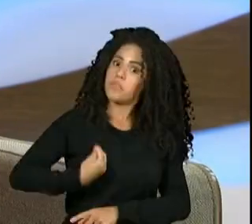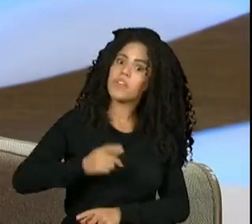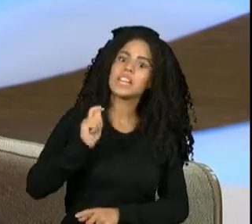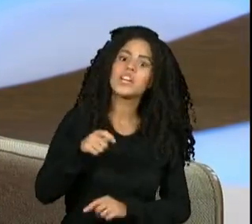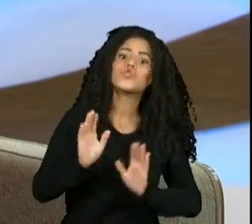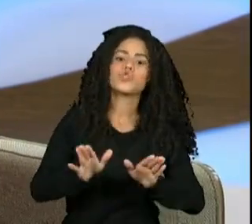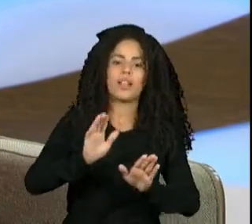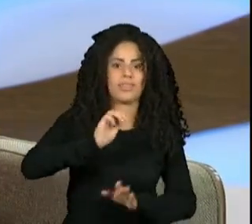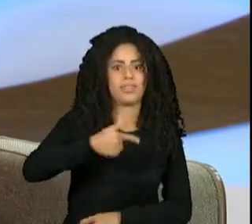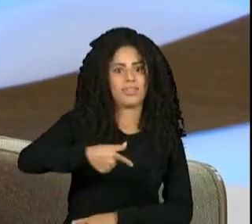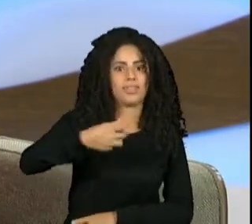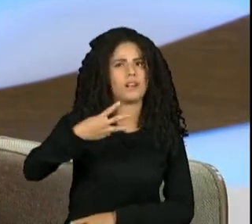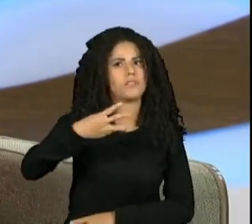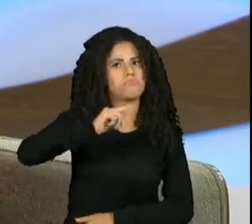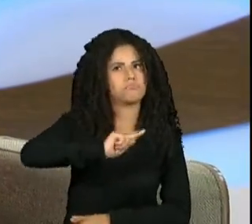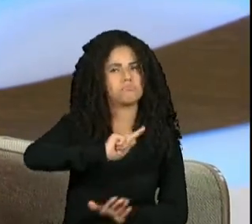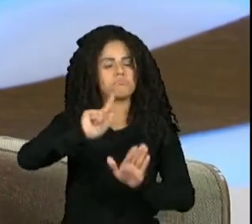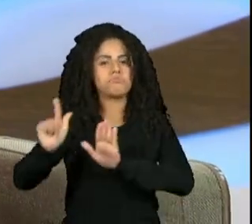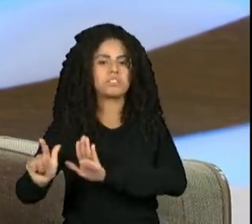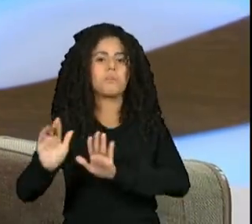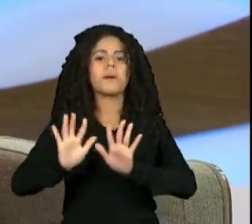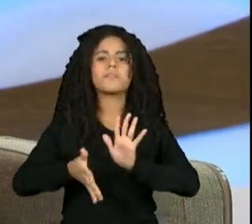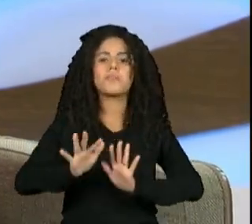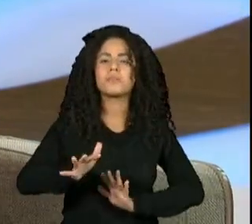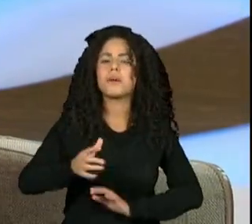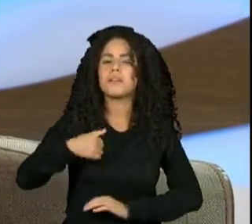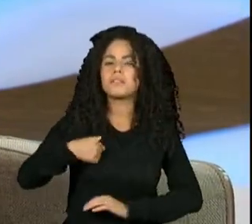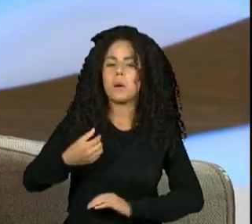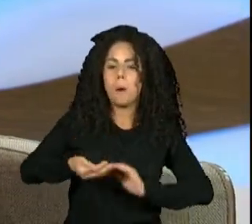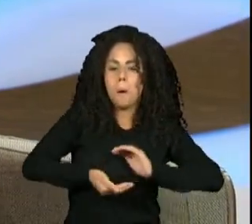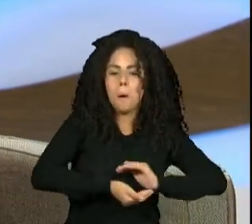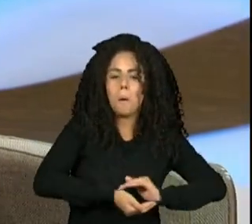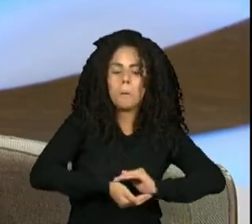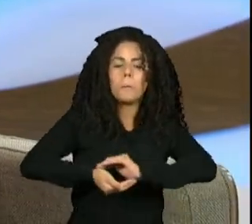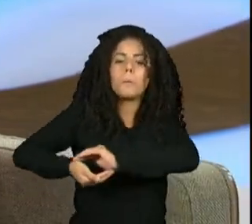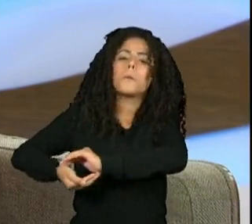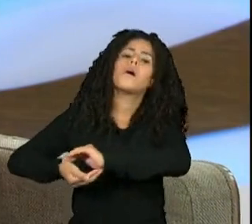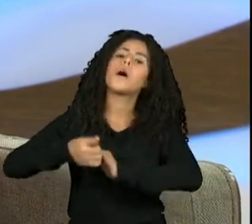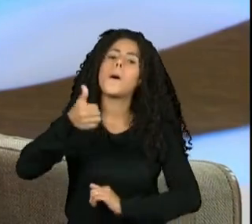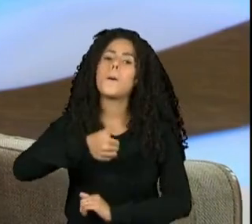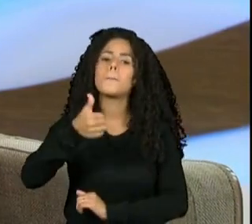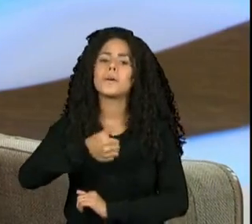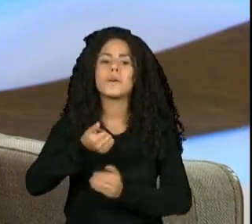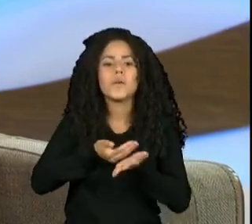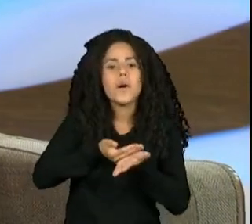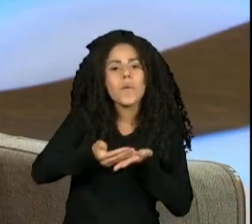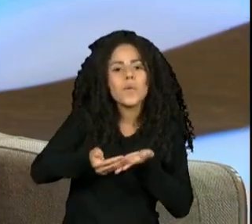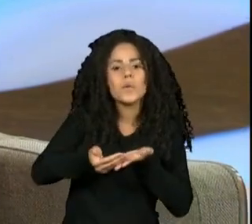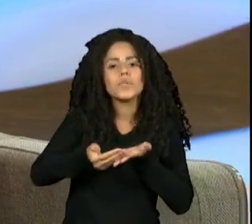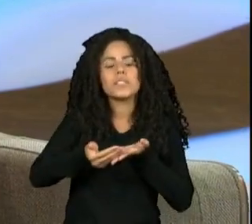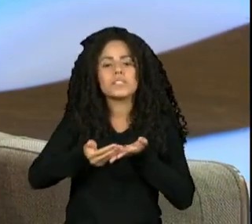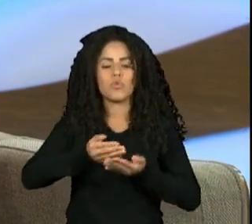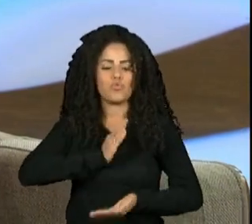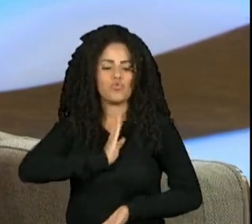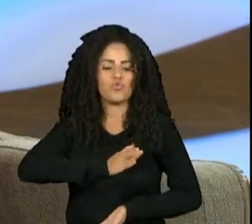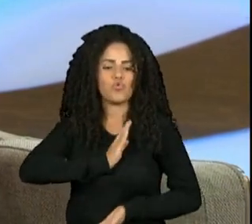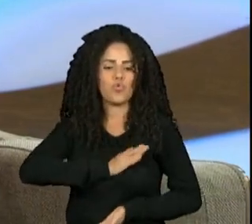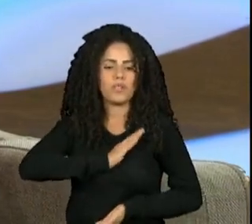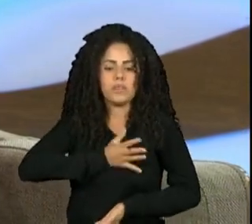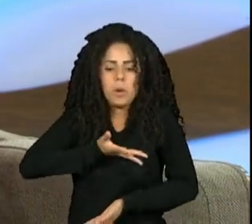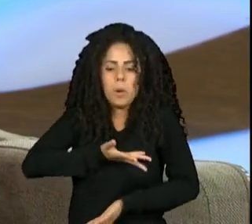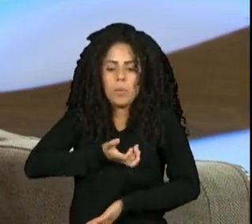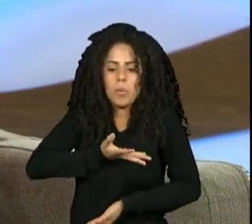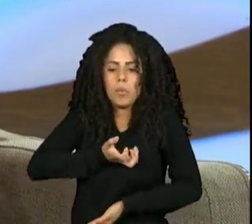3 semanas. E só para lembrar, o primeiro transplante que foi feito de coração pela equipe